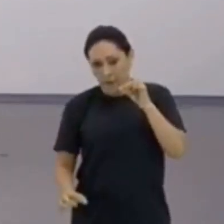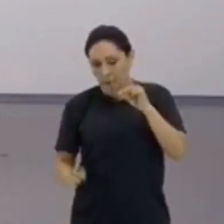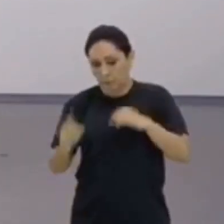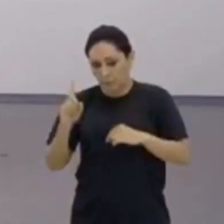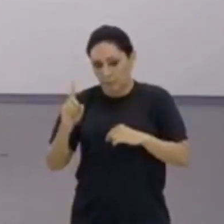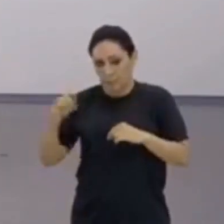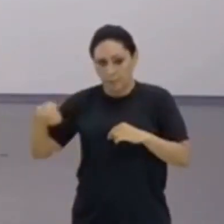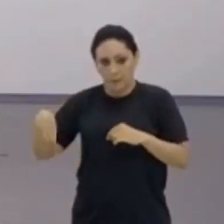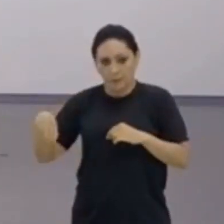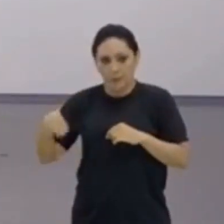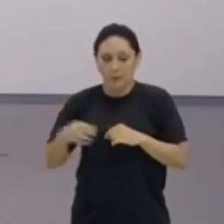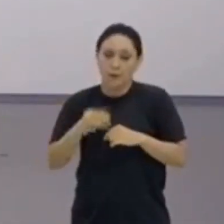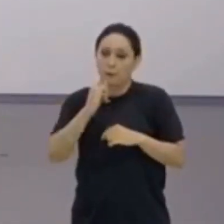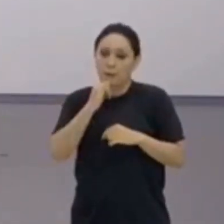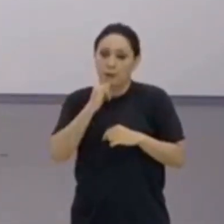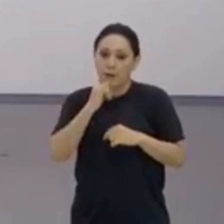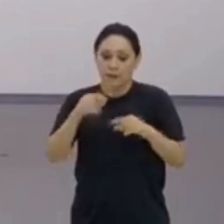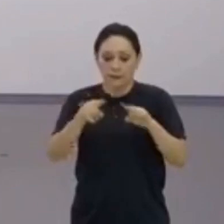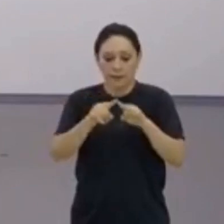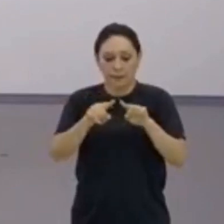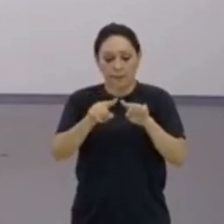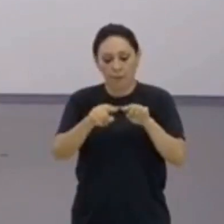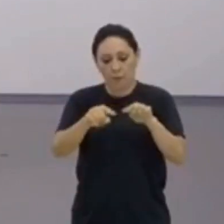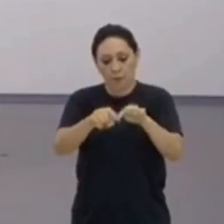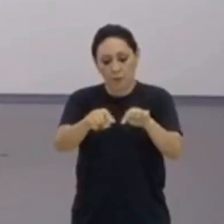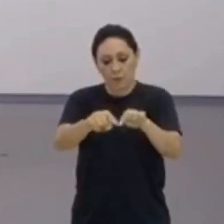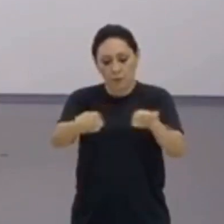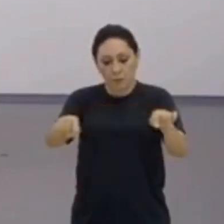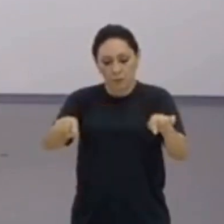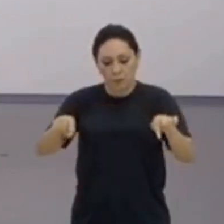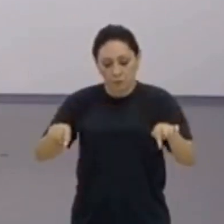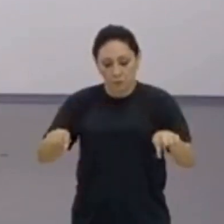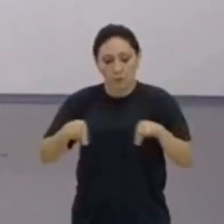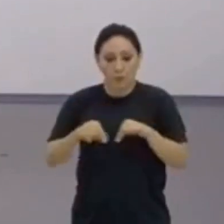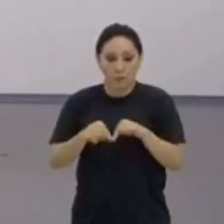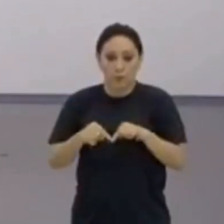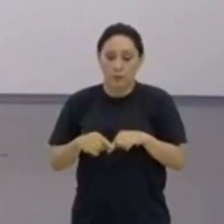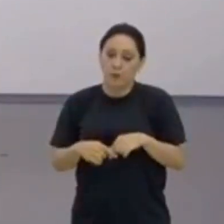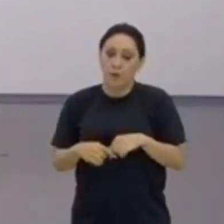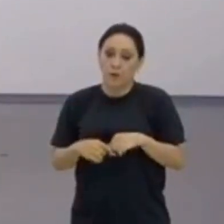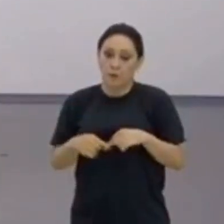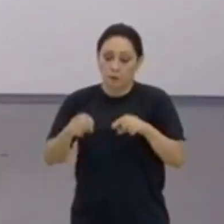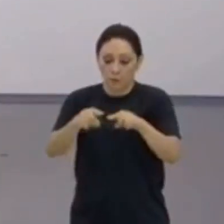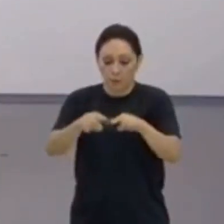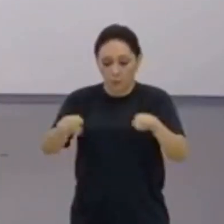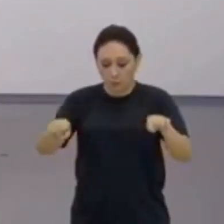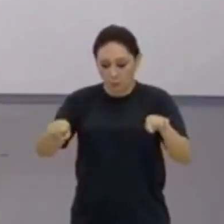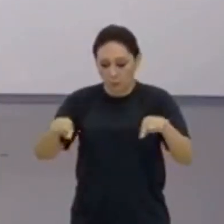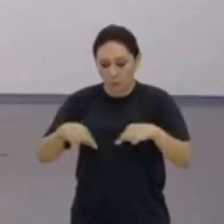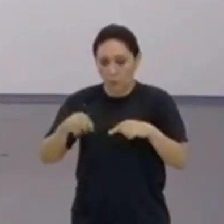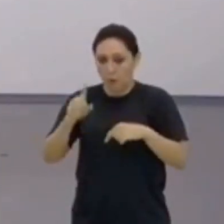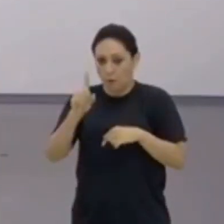fosse uma caixa. Uma caixa, exatamente, não é? Seria então 1 metro,